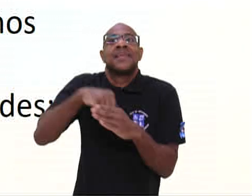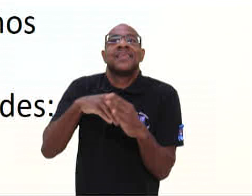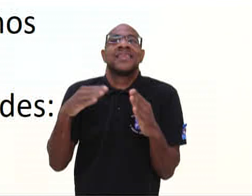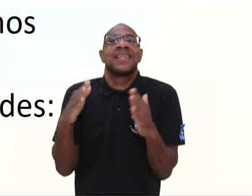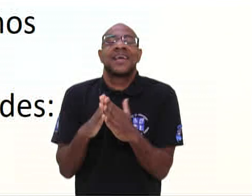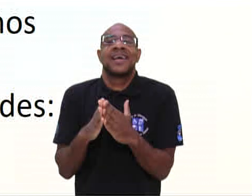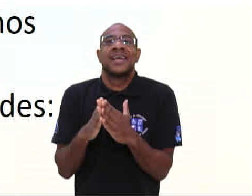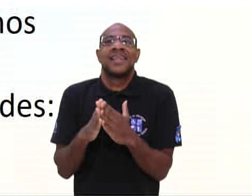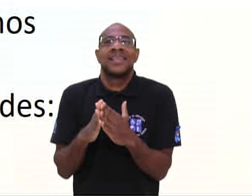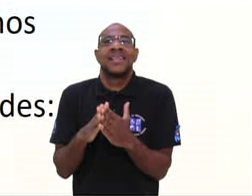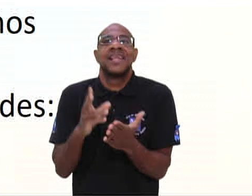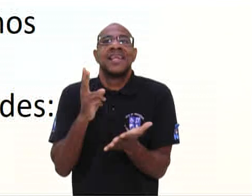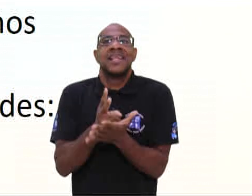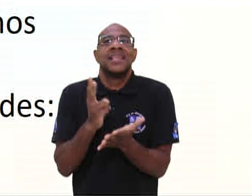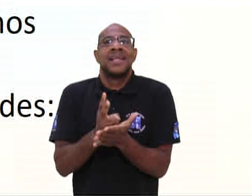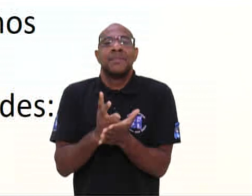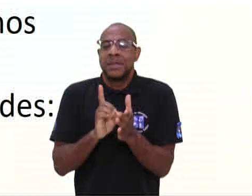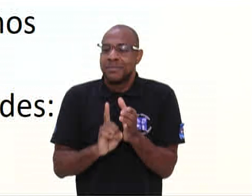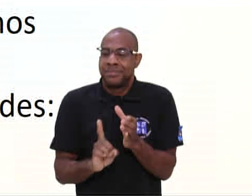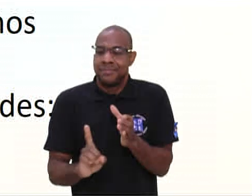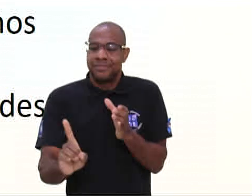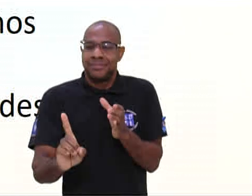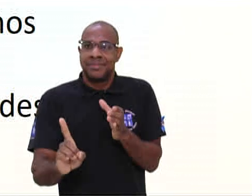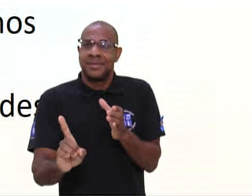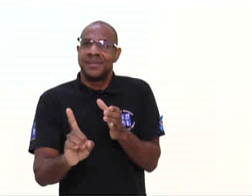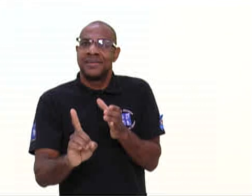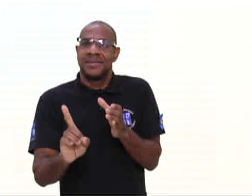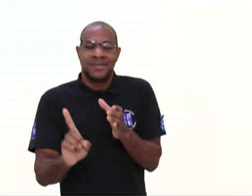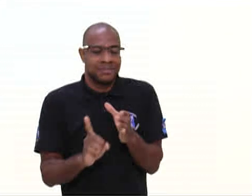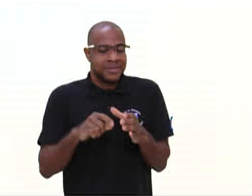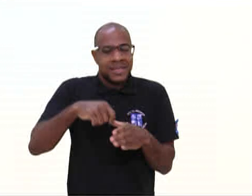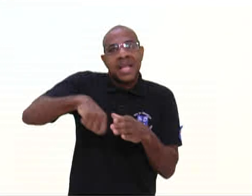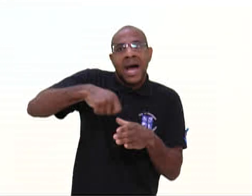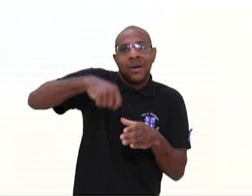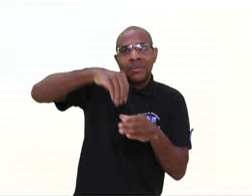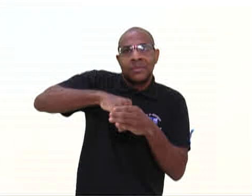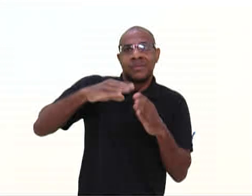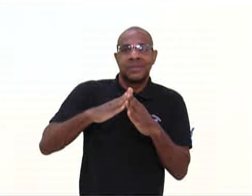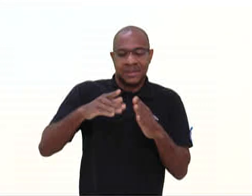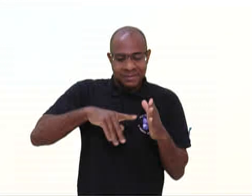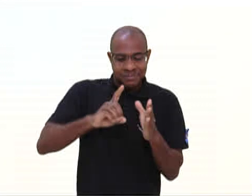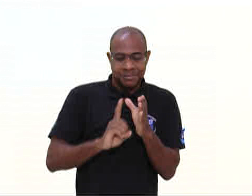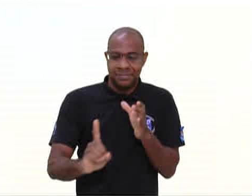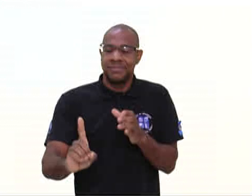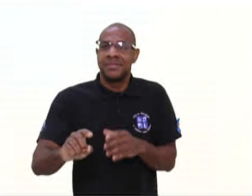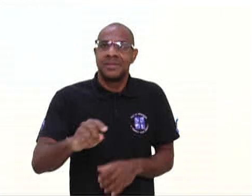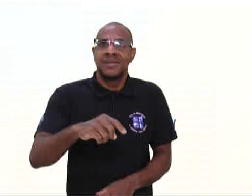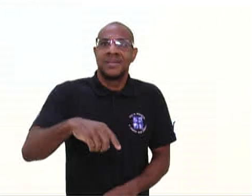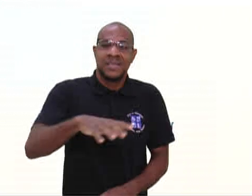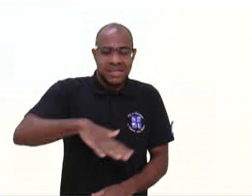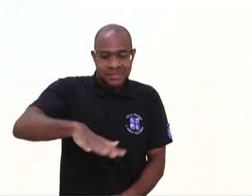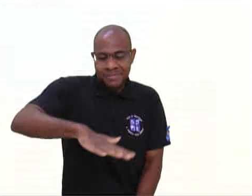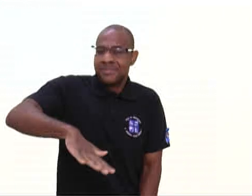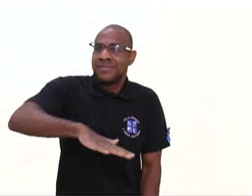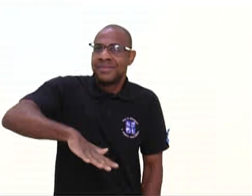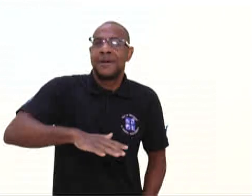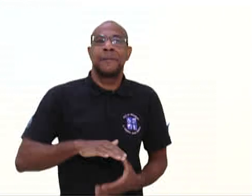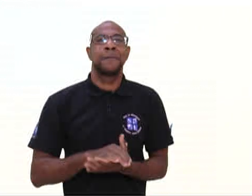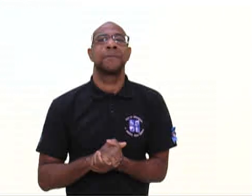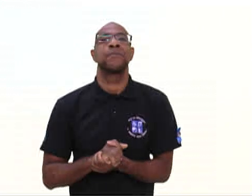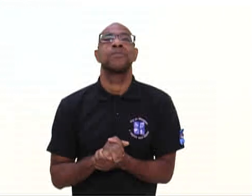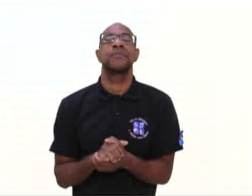a cozinha e o terraço dos fundos, usando suas 2 capacidades, a de apatia e a do